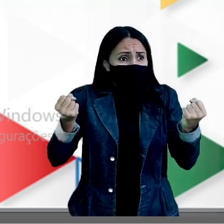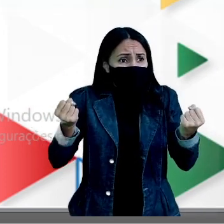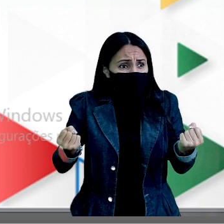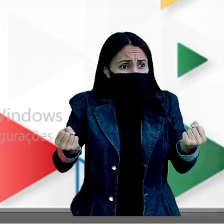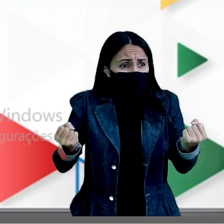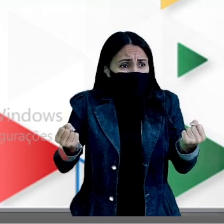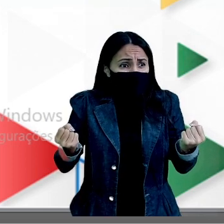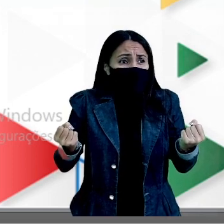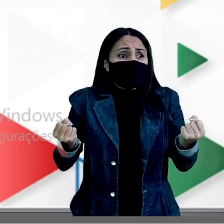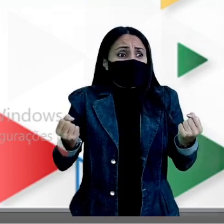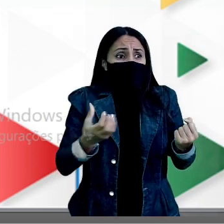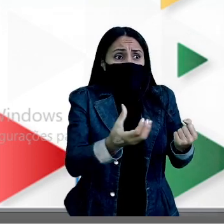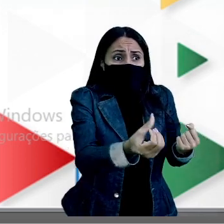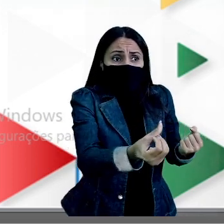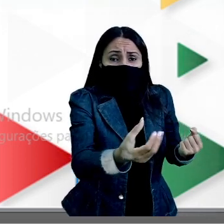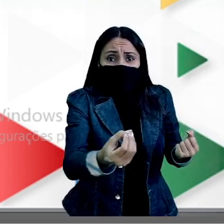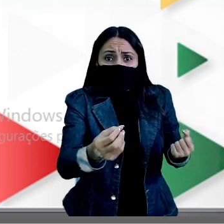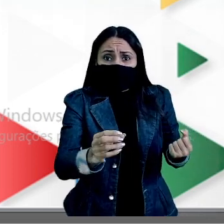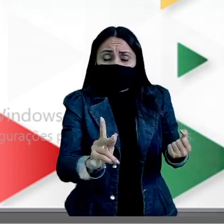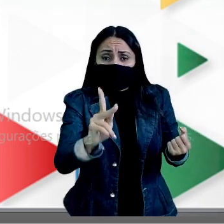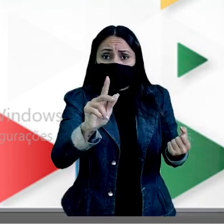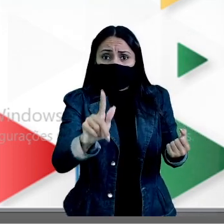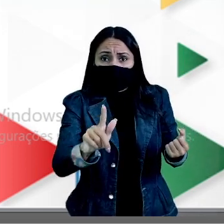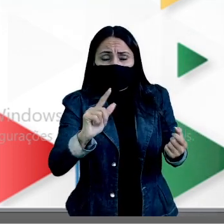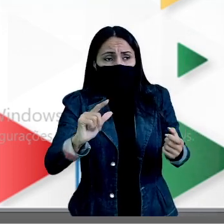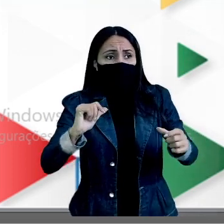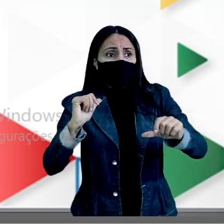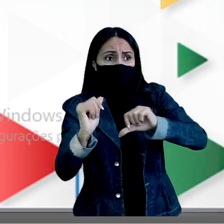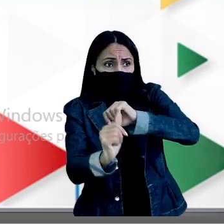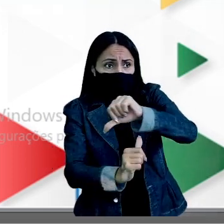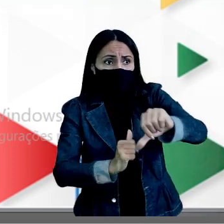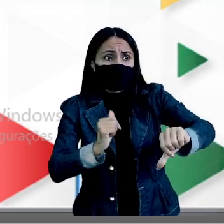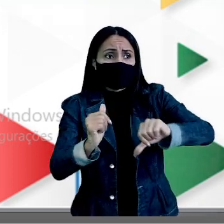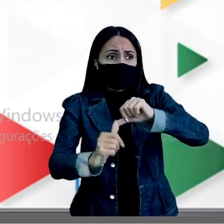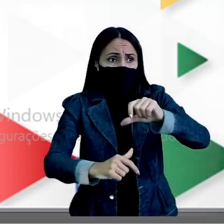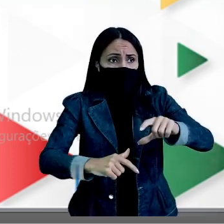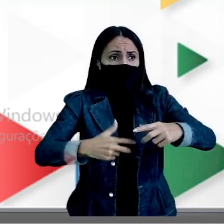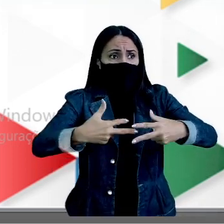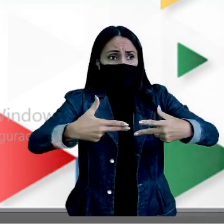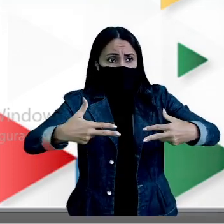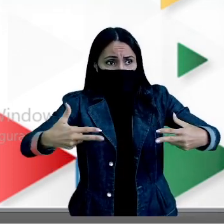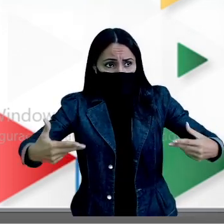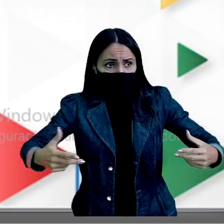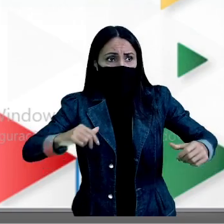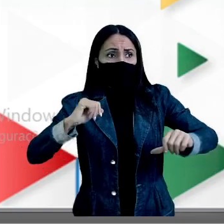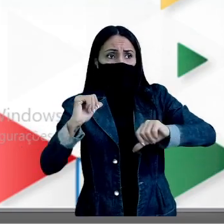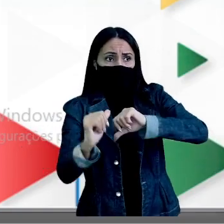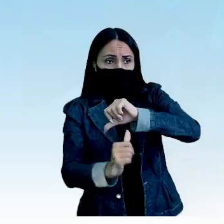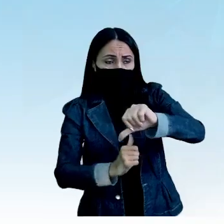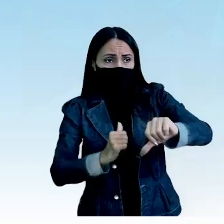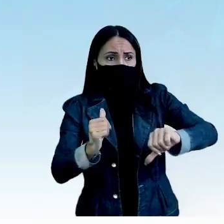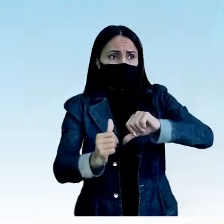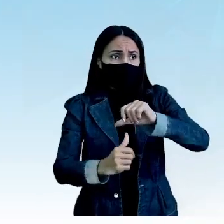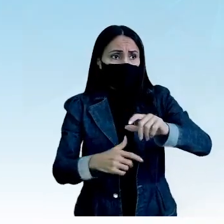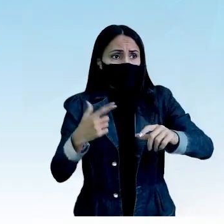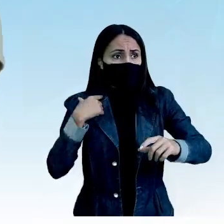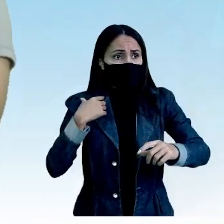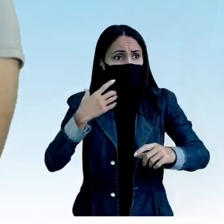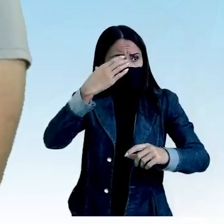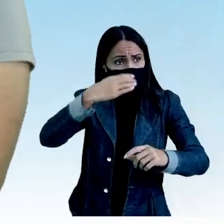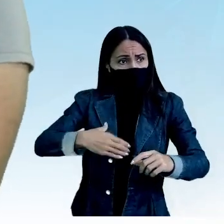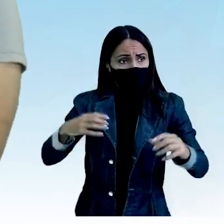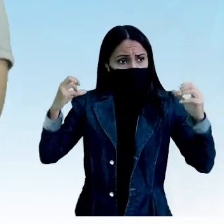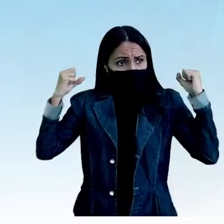ter 60 quilos. E aí eles foram trocando alguns materiais, fazendo uma engenharia interna para que o carregador sofresse um pouco